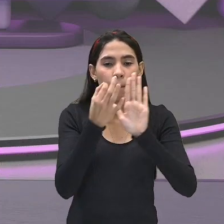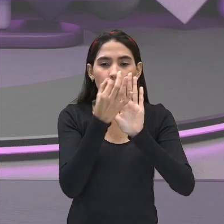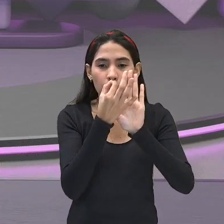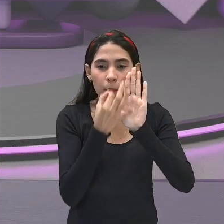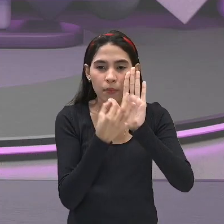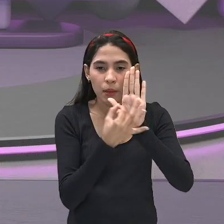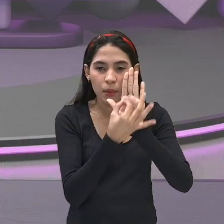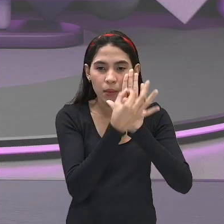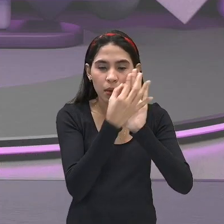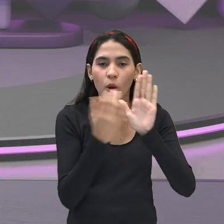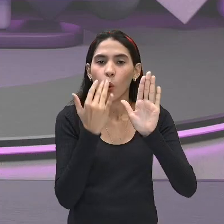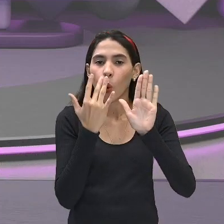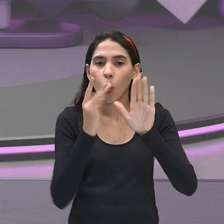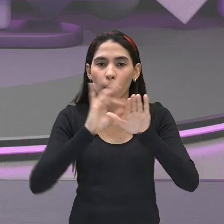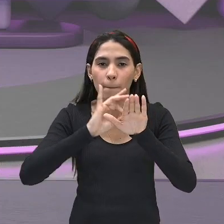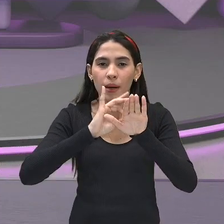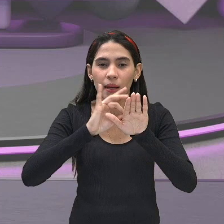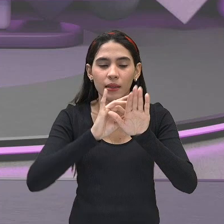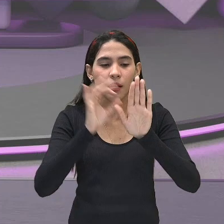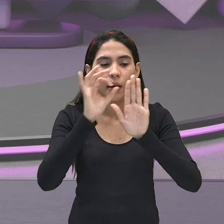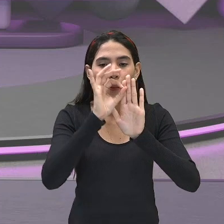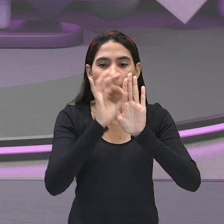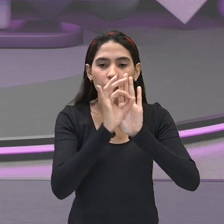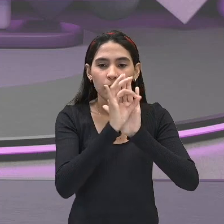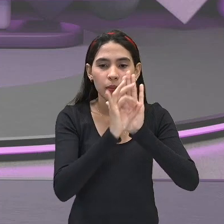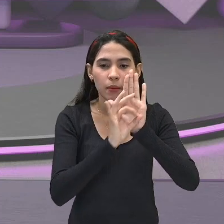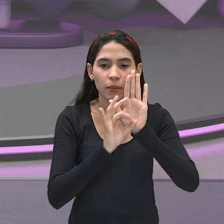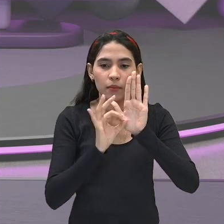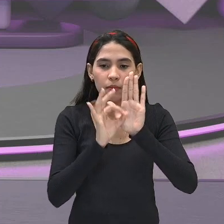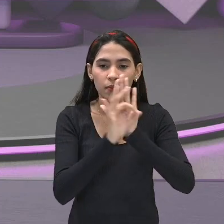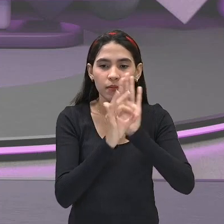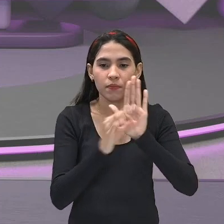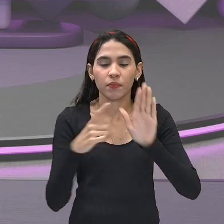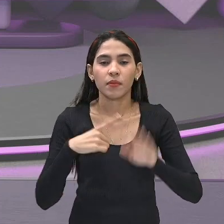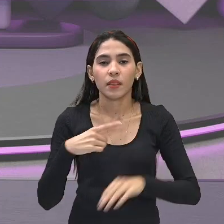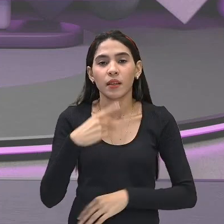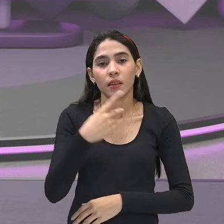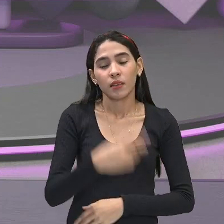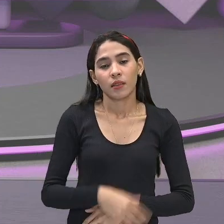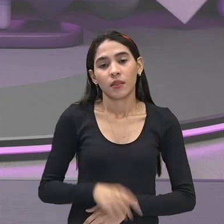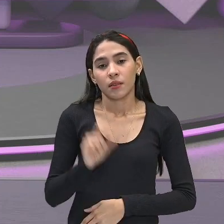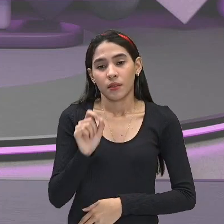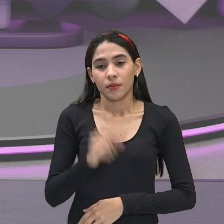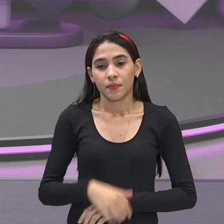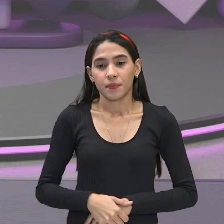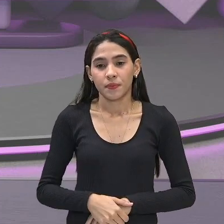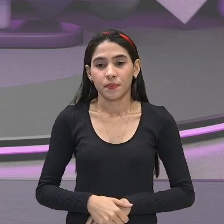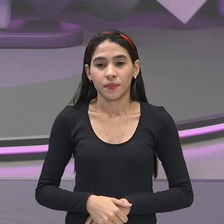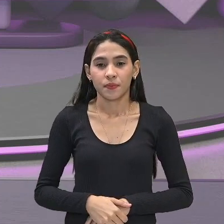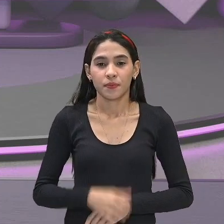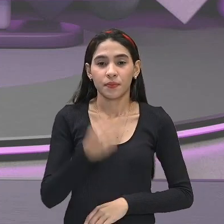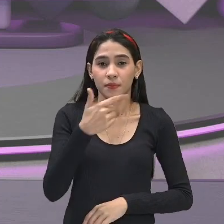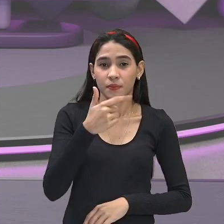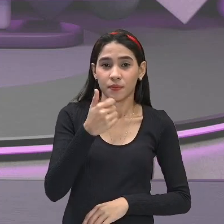pontinhos pretos aí. E aqui nós temos uma pedra que tem